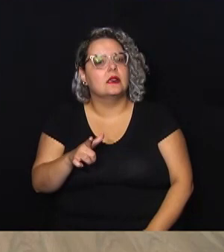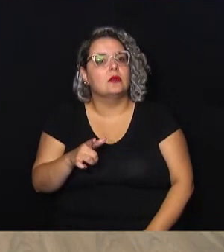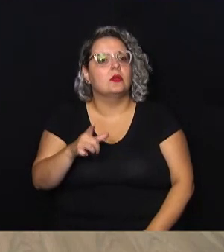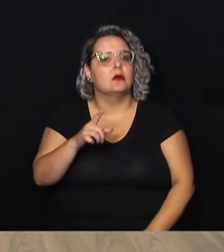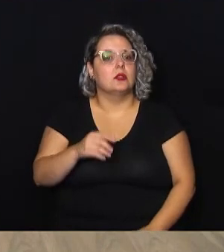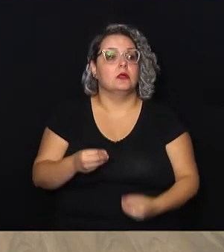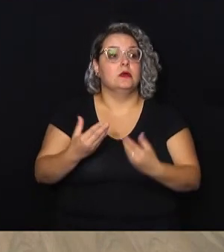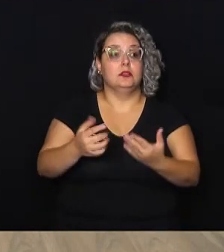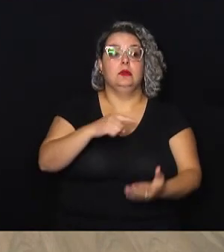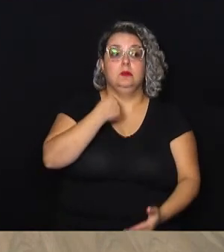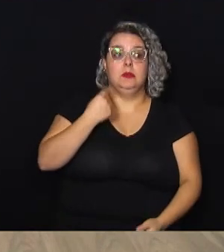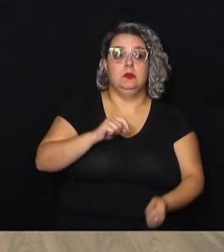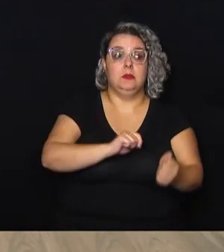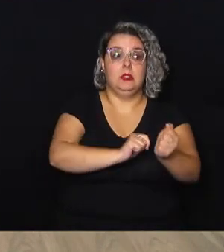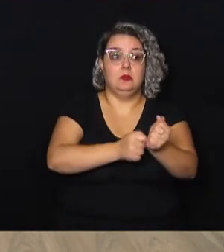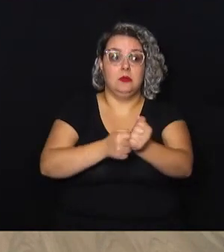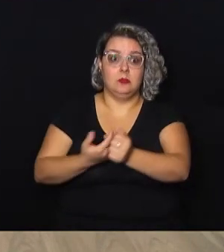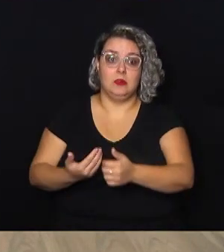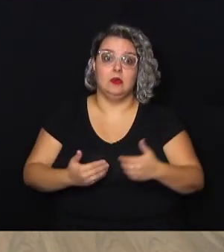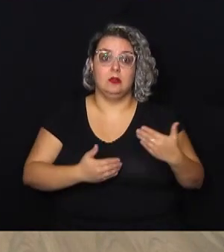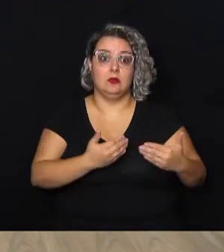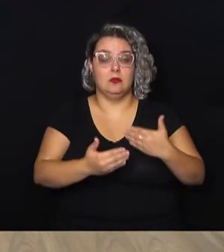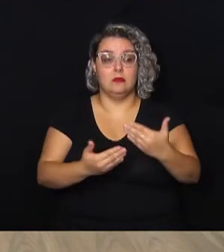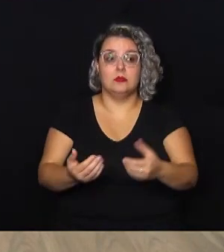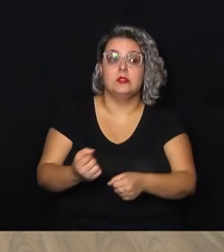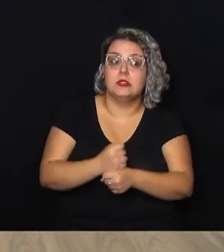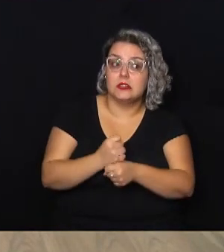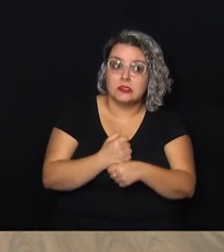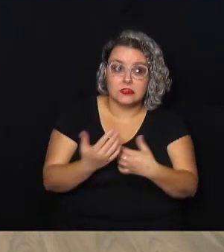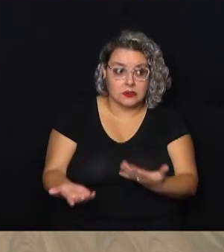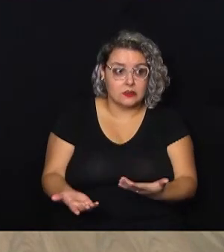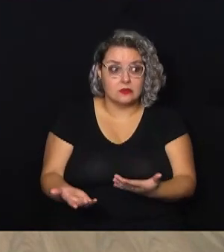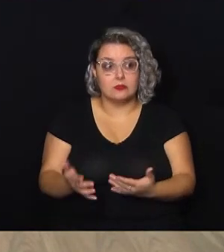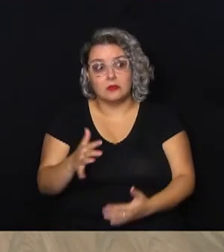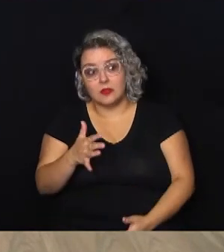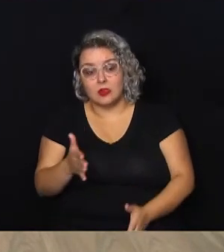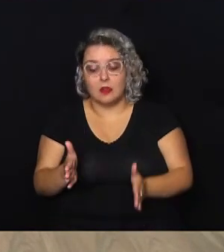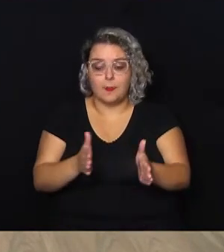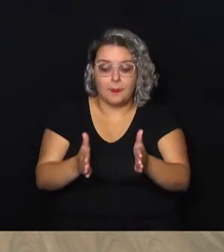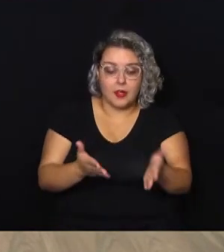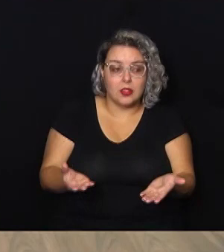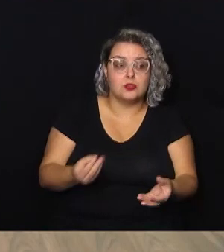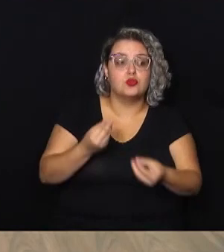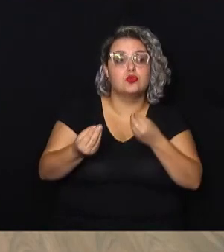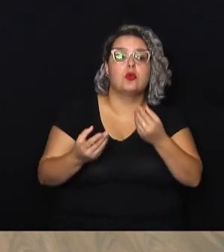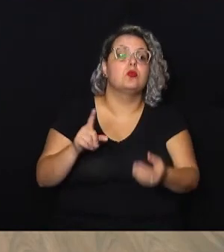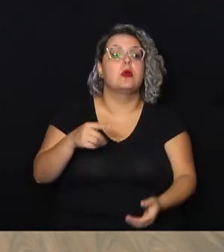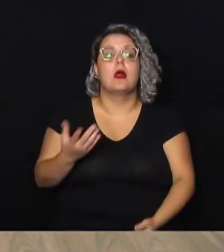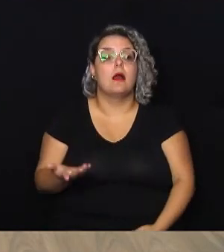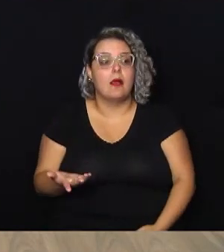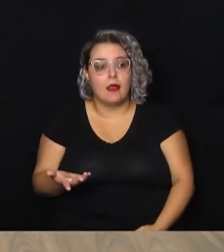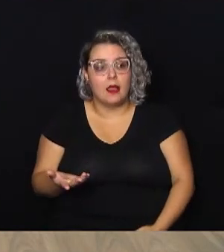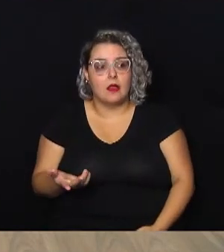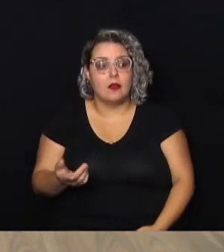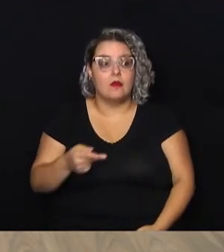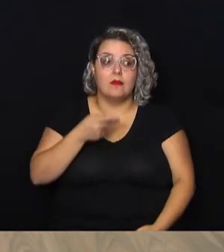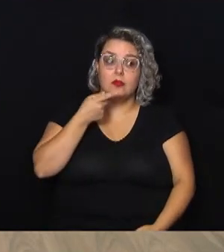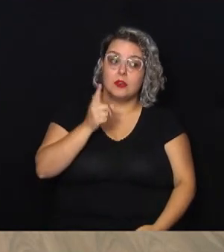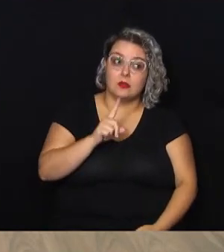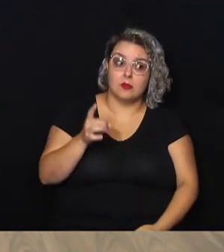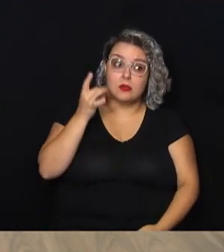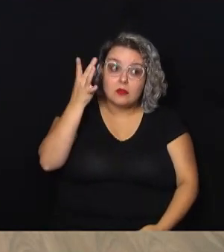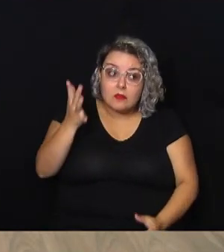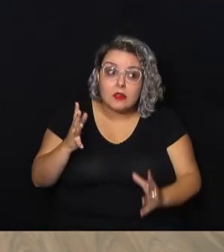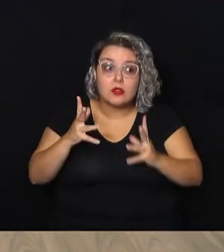esses bloqueios, acontecem ao longo desse ano, é algo a médio prazo. Você disse que não é tão fácil fazer todo